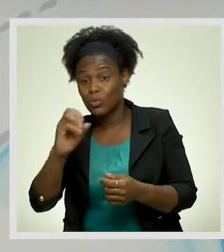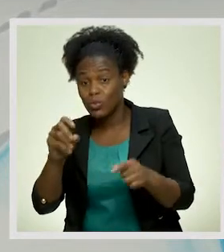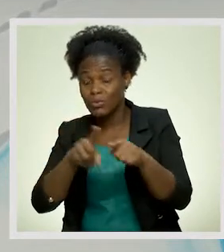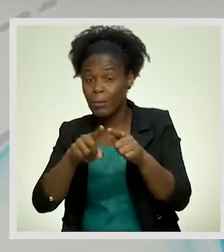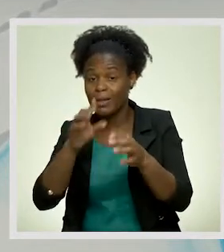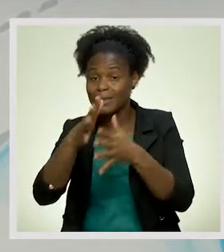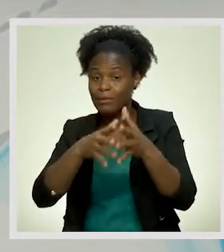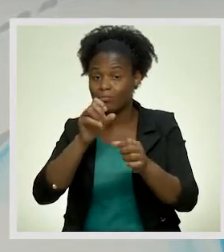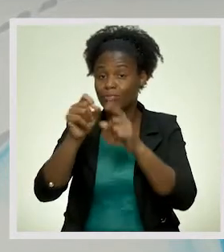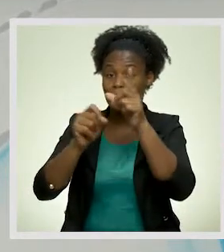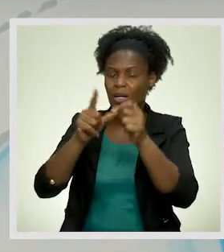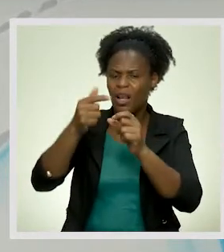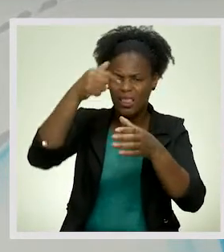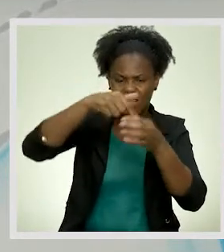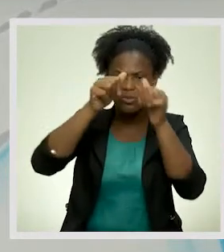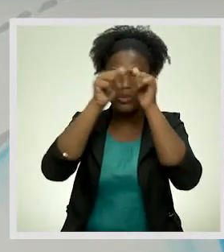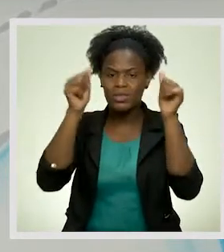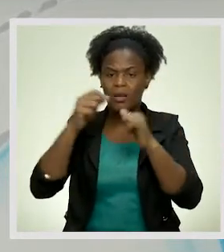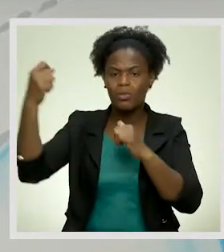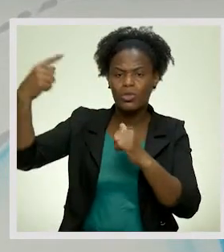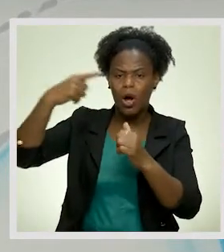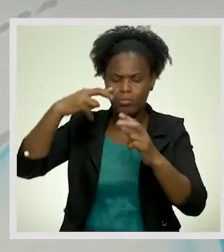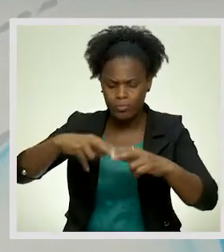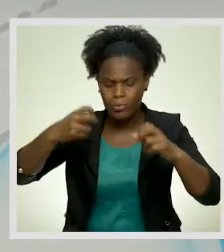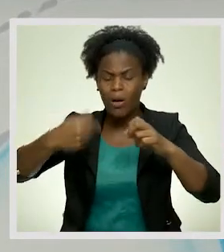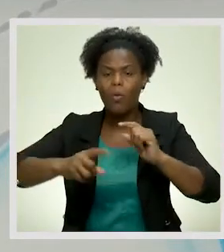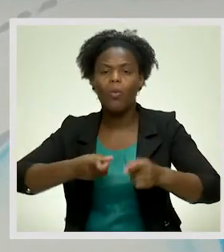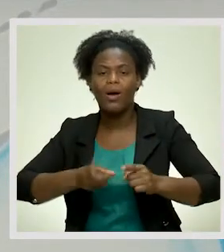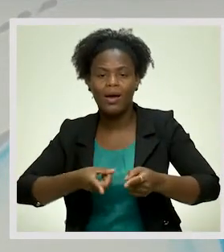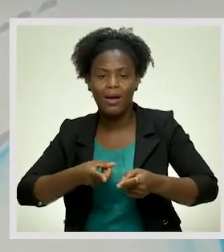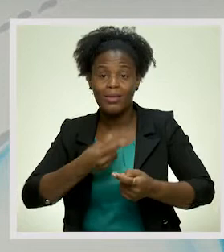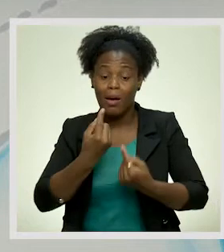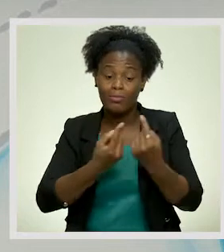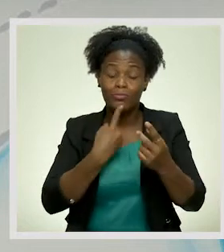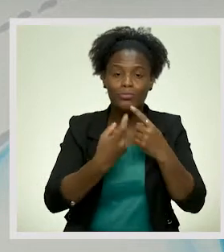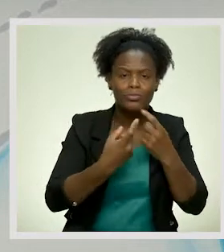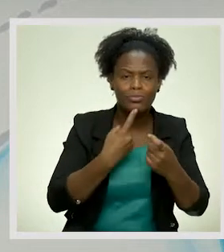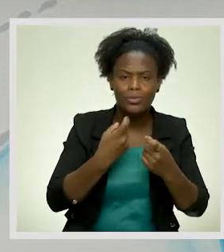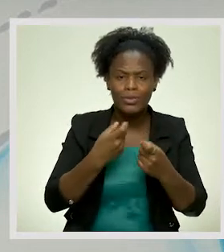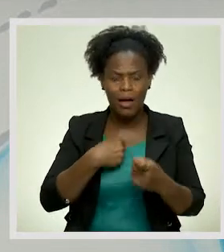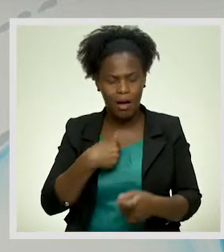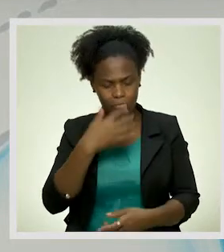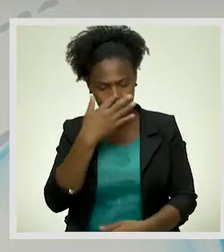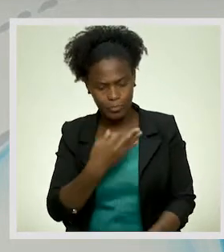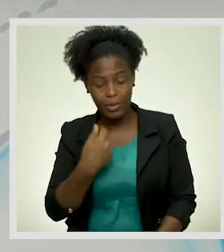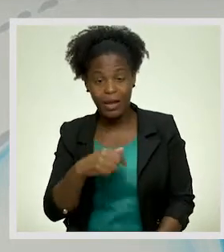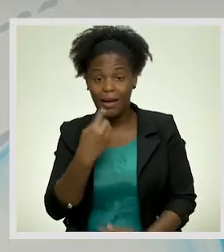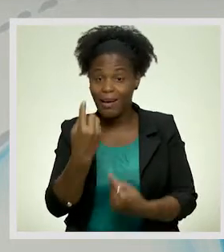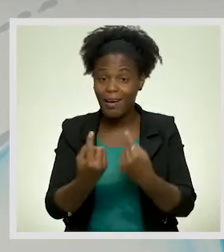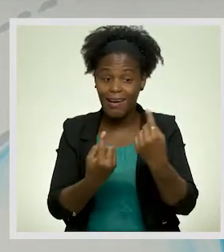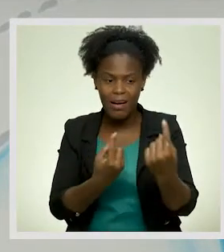no sistema solar? São excelentes questões, minha gente, que eu tenho certeza que cada aluno